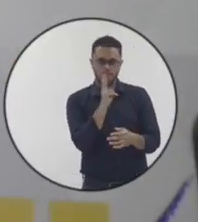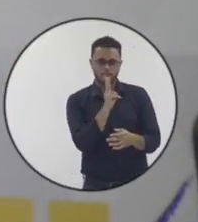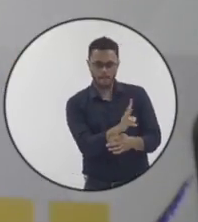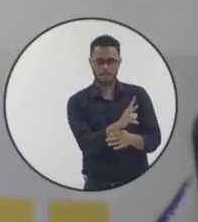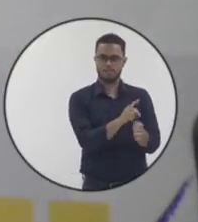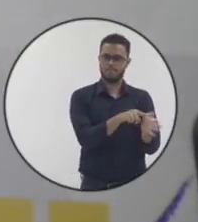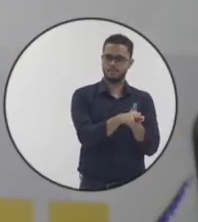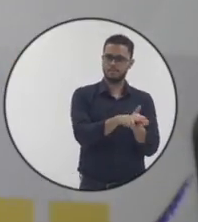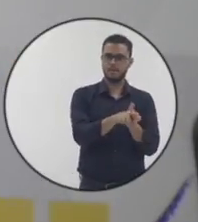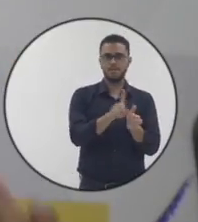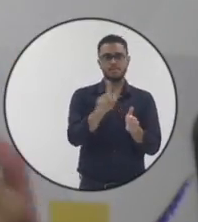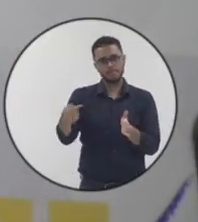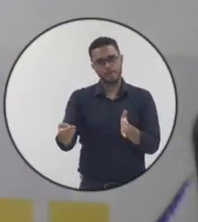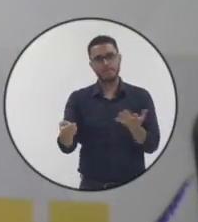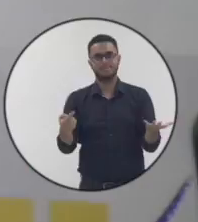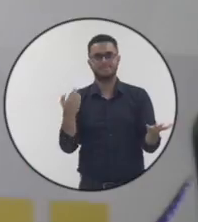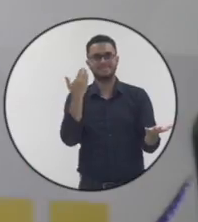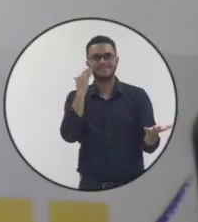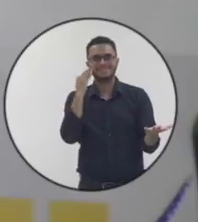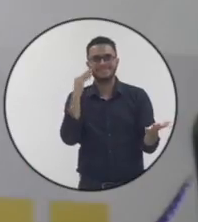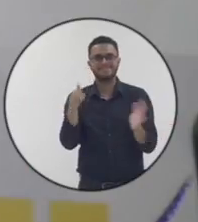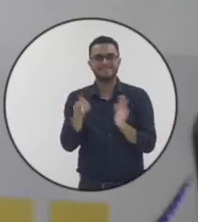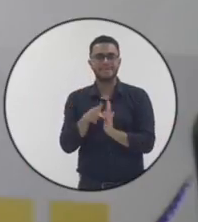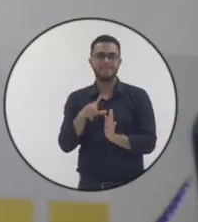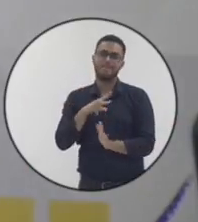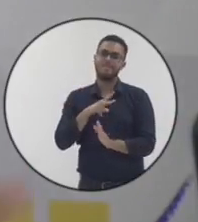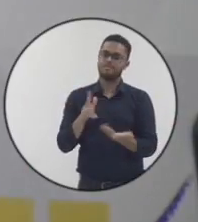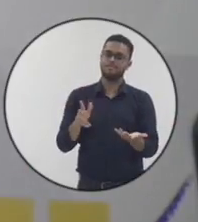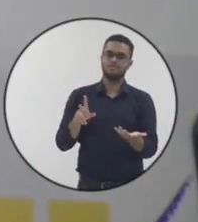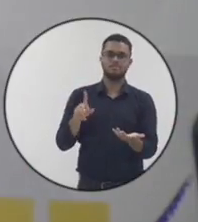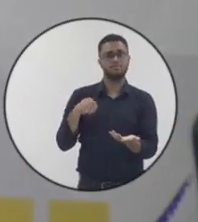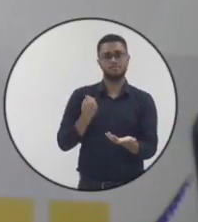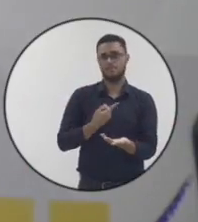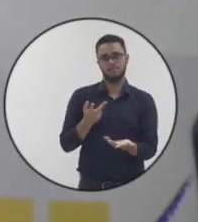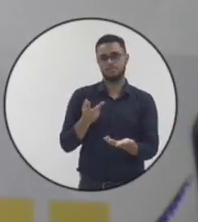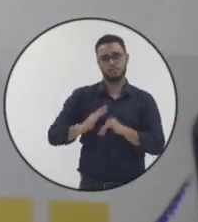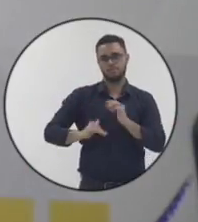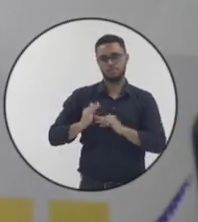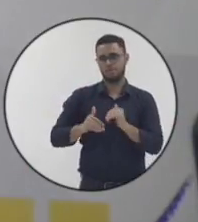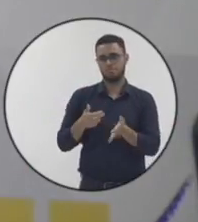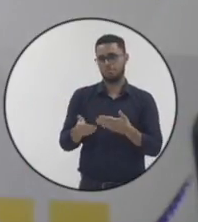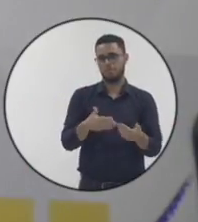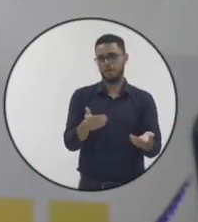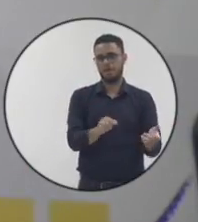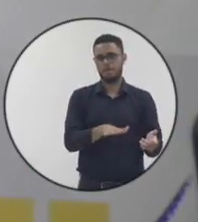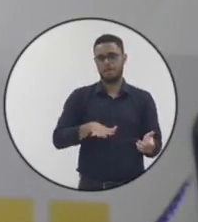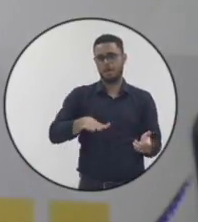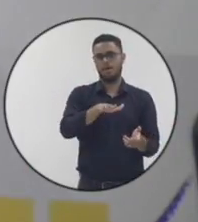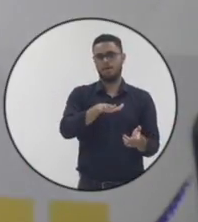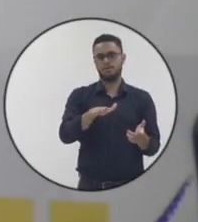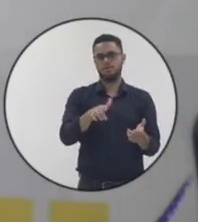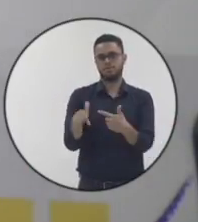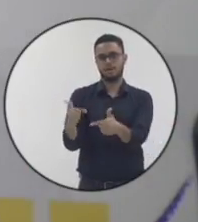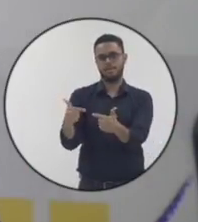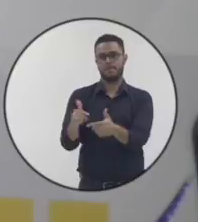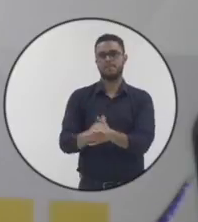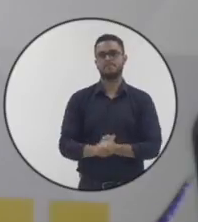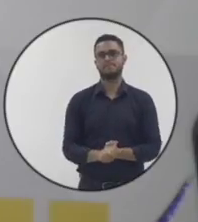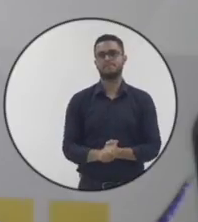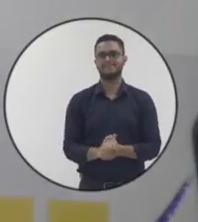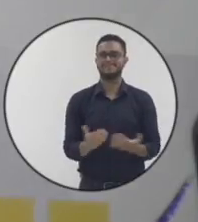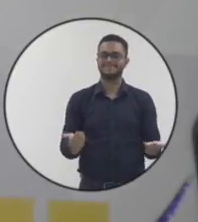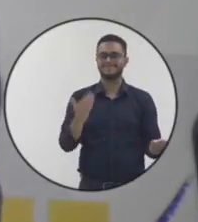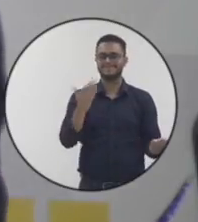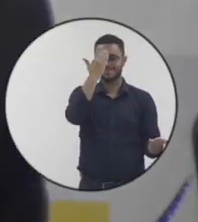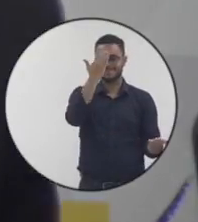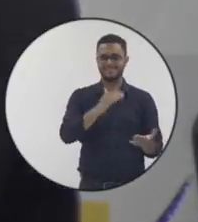tirar as nossas próprias conclusões como profissionais que somos, independente da área que a gente tenha uma atuação.